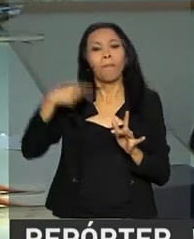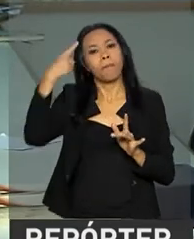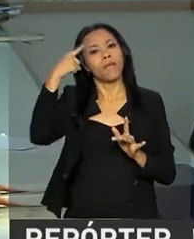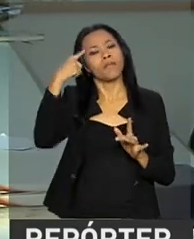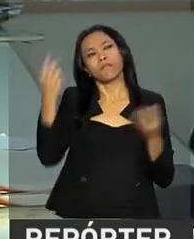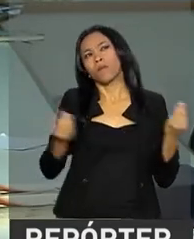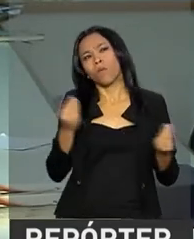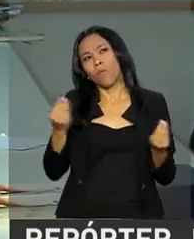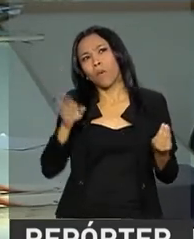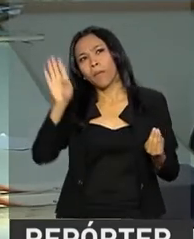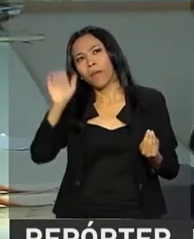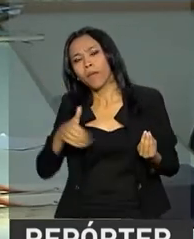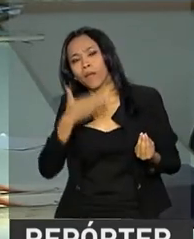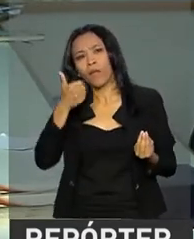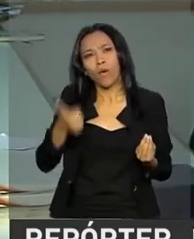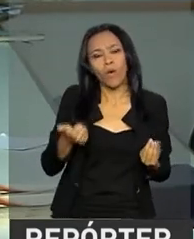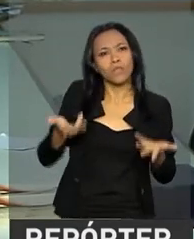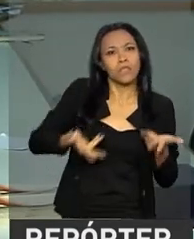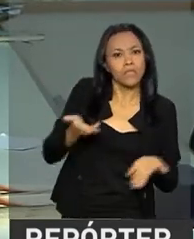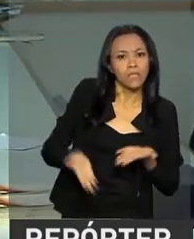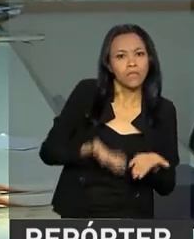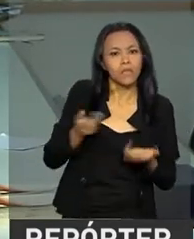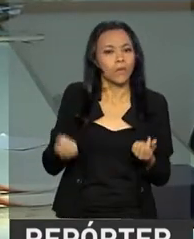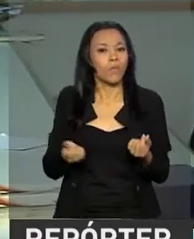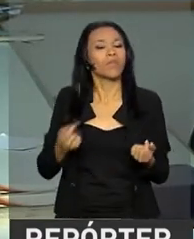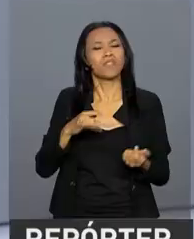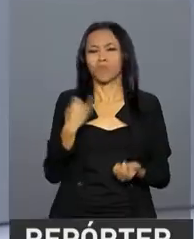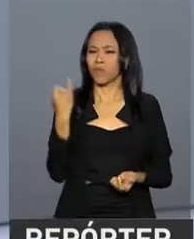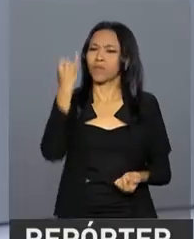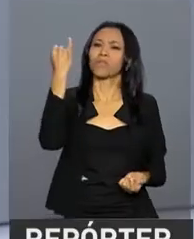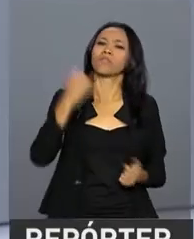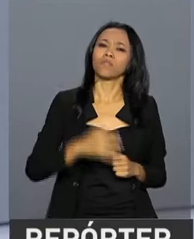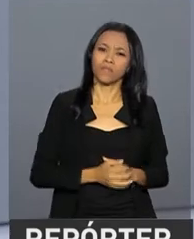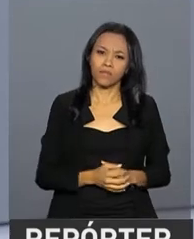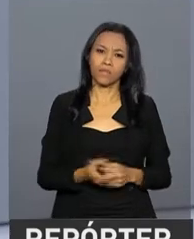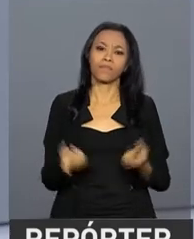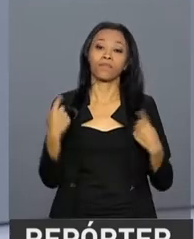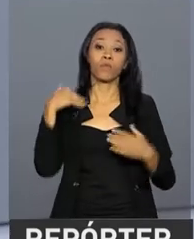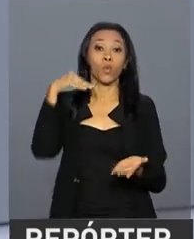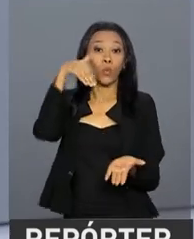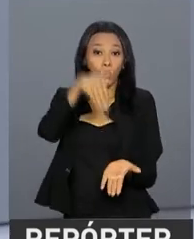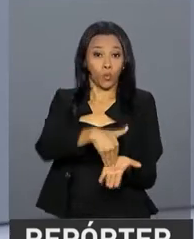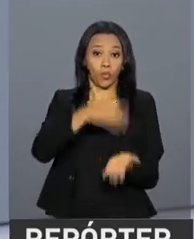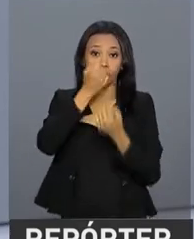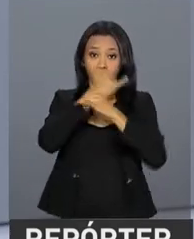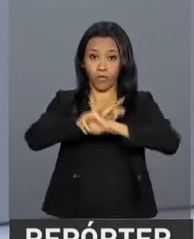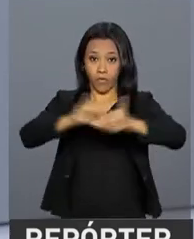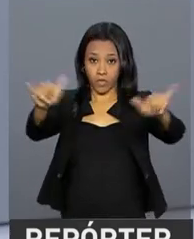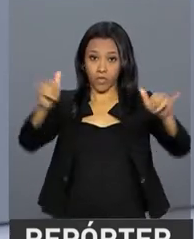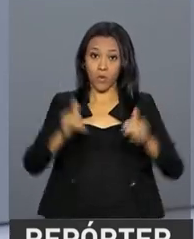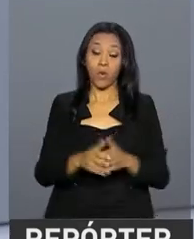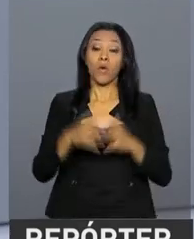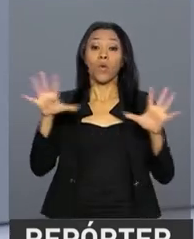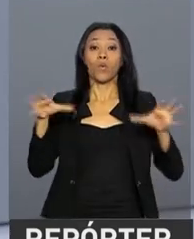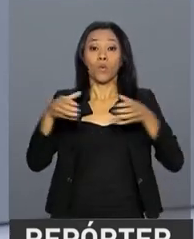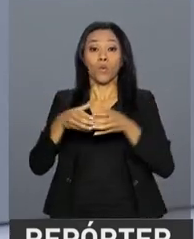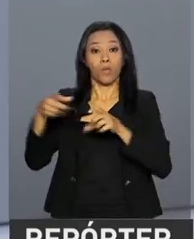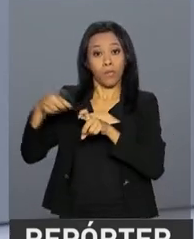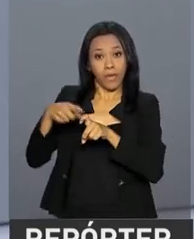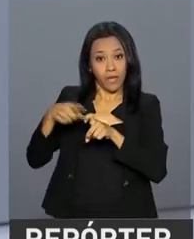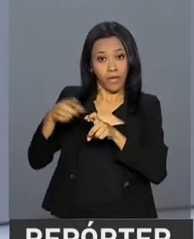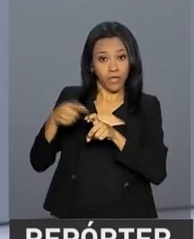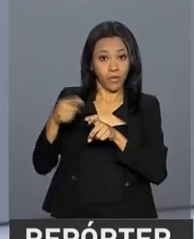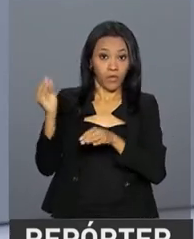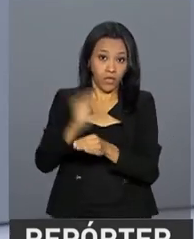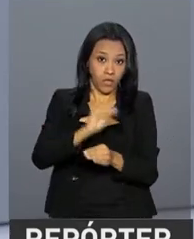é a melhor forma de fazer o serviço. Então isso eu acho muito importante. E uma última informação, a equipe médica que acompanha o presidente no